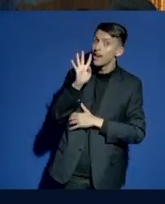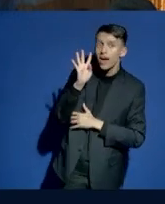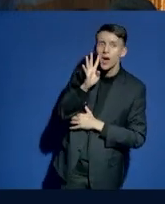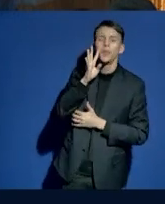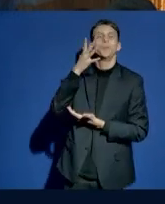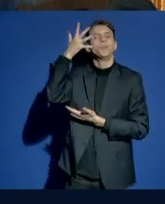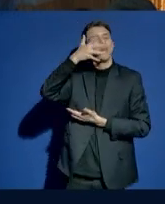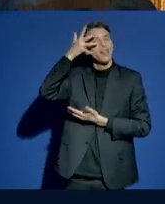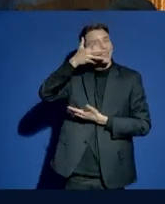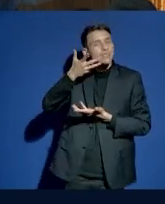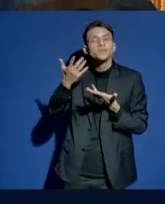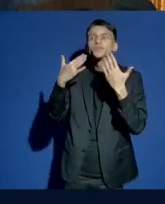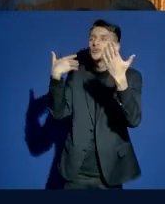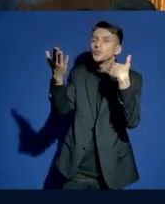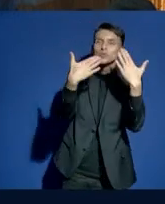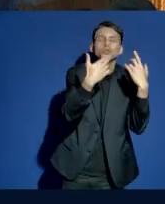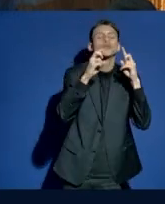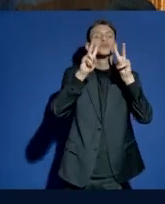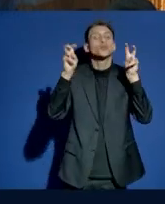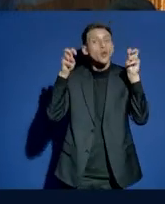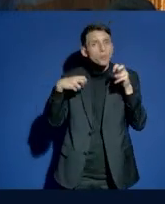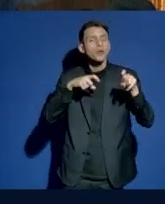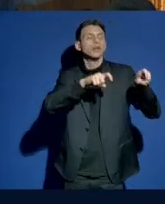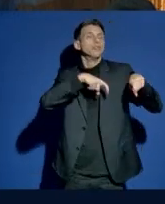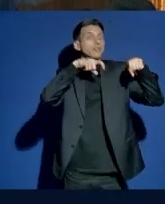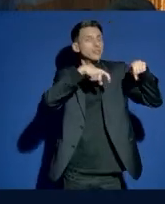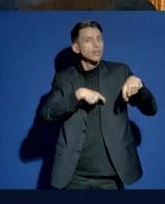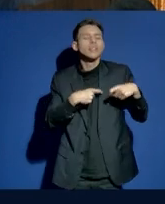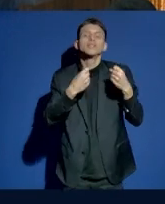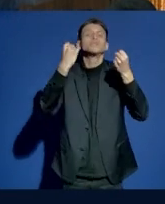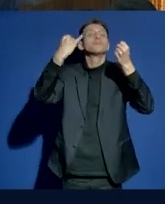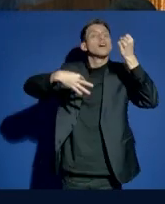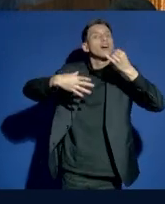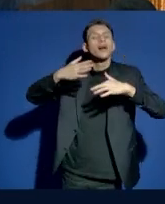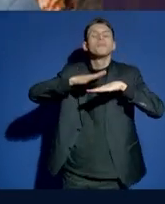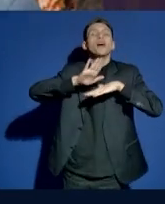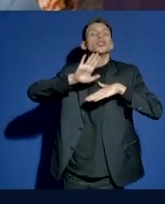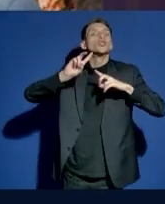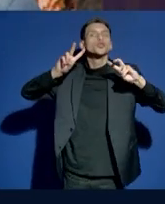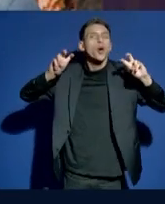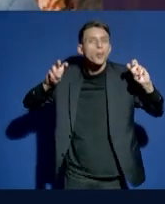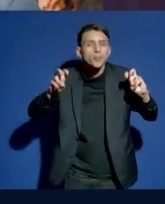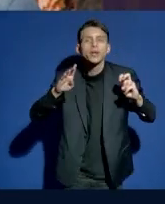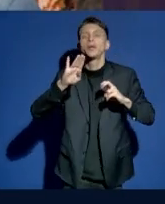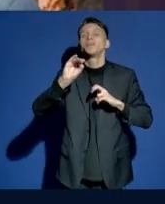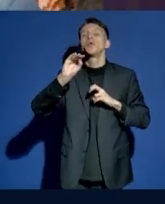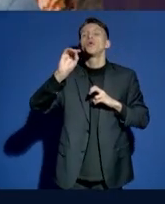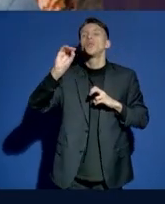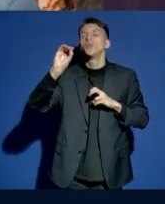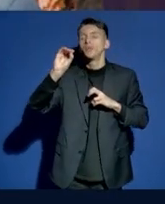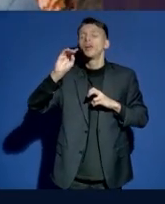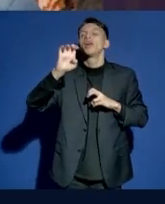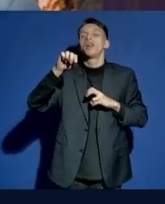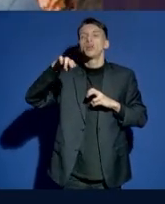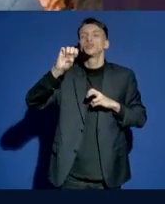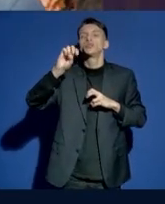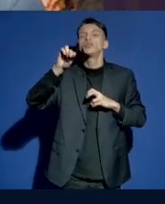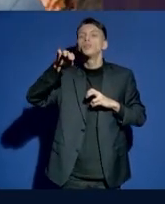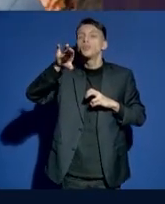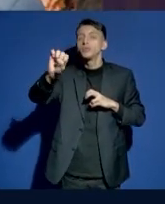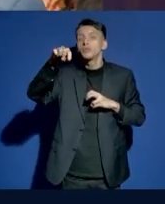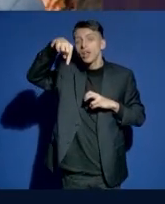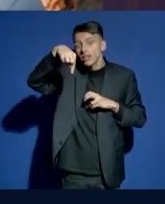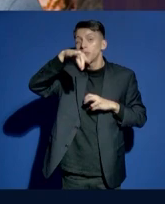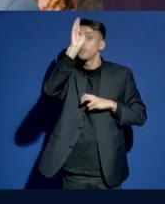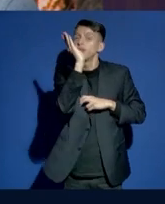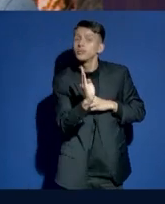sensacional, para falar não somente de agro, mas falar um pouquinho da cadeia de bioinsumos no Brasil, de defensivos biológicos,